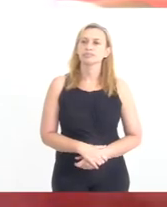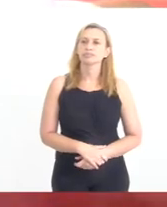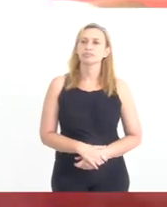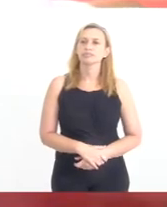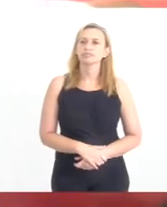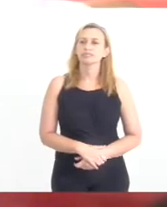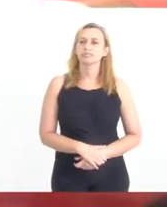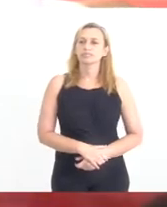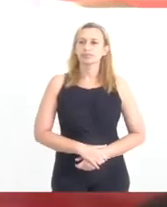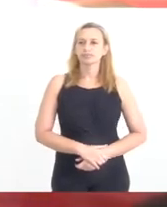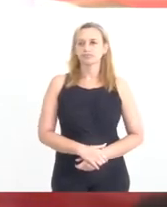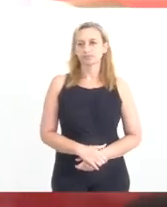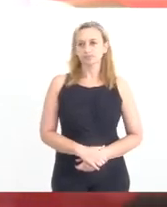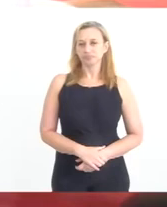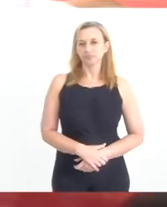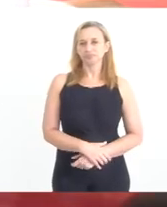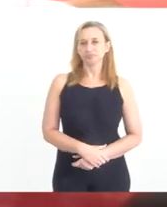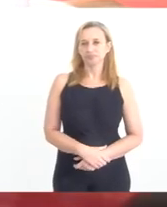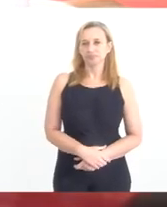G1